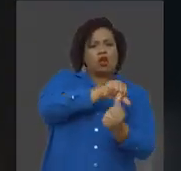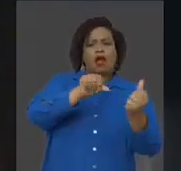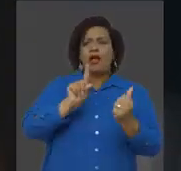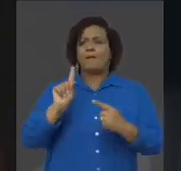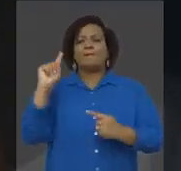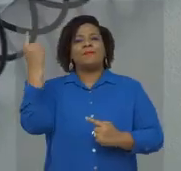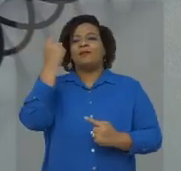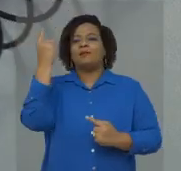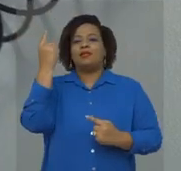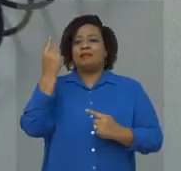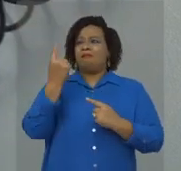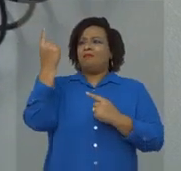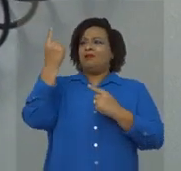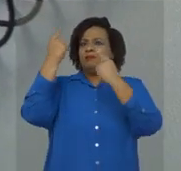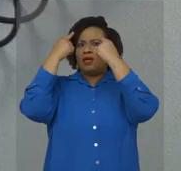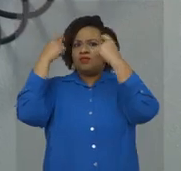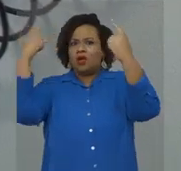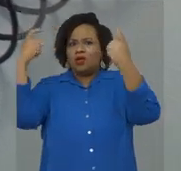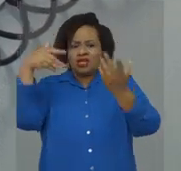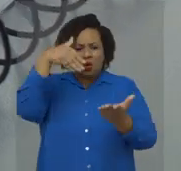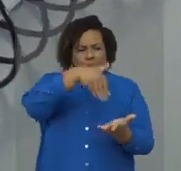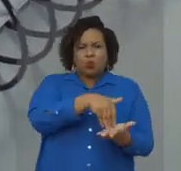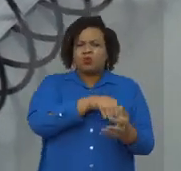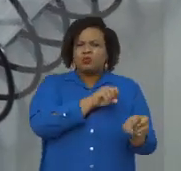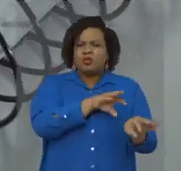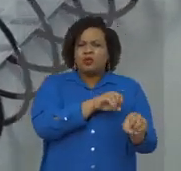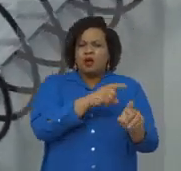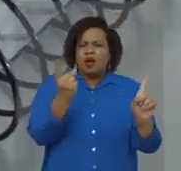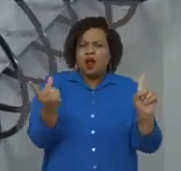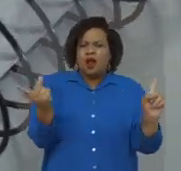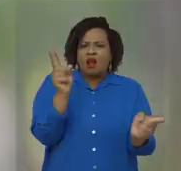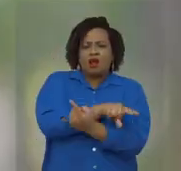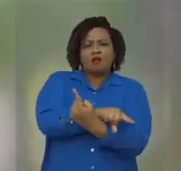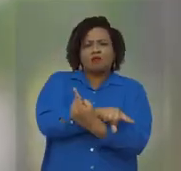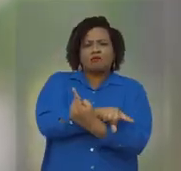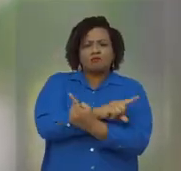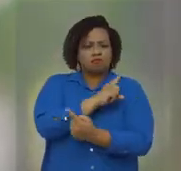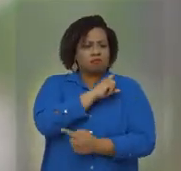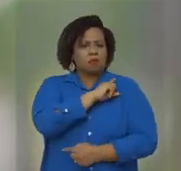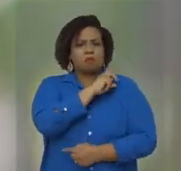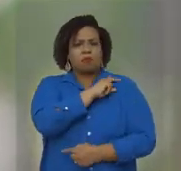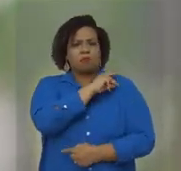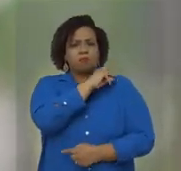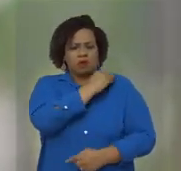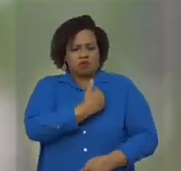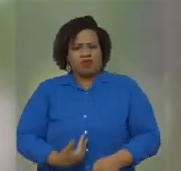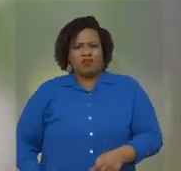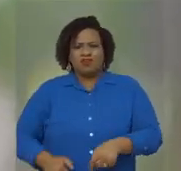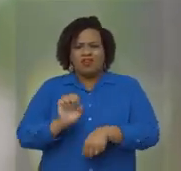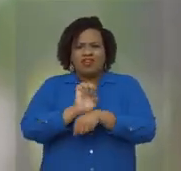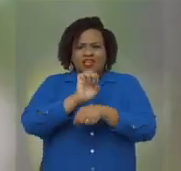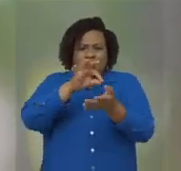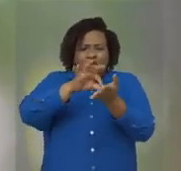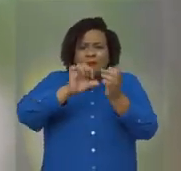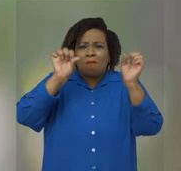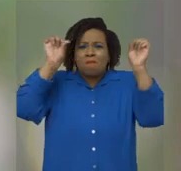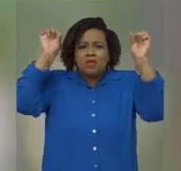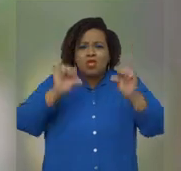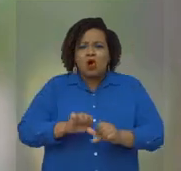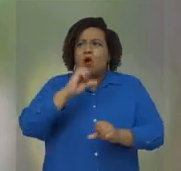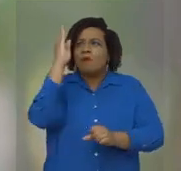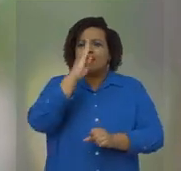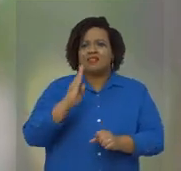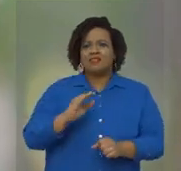onde deveria ser o primeiro. Primeiro em violência, último em educação. O ensino médio estadual tem a pior nota